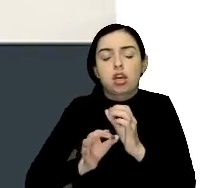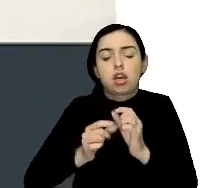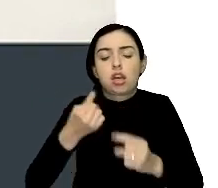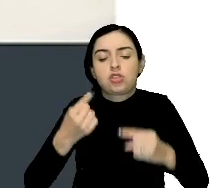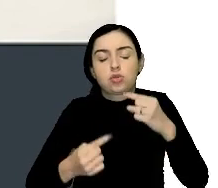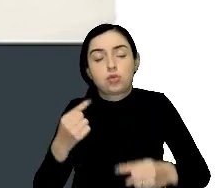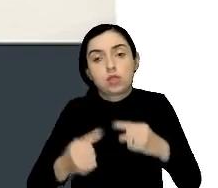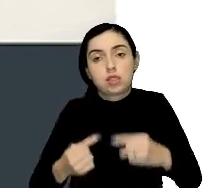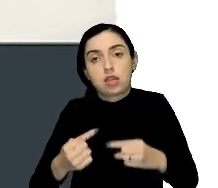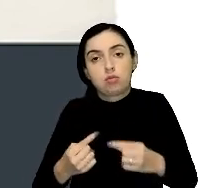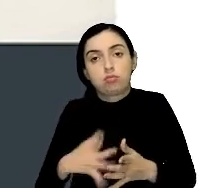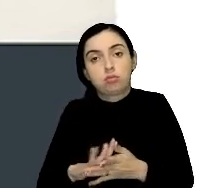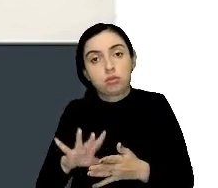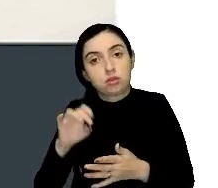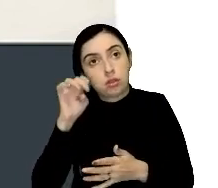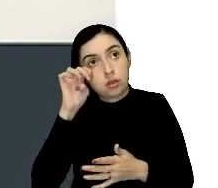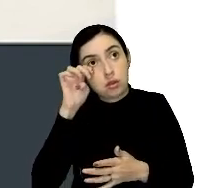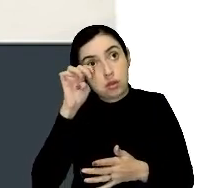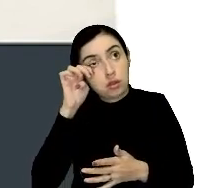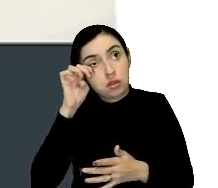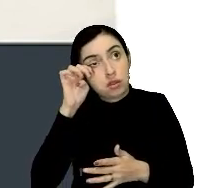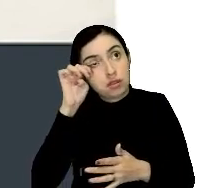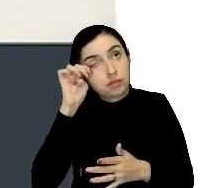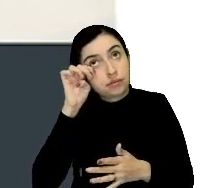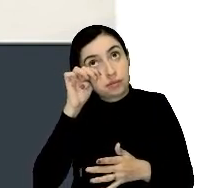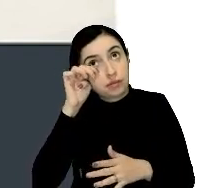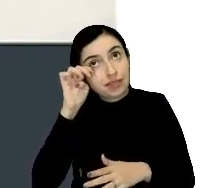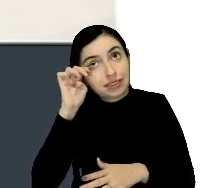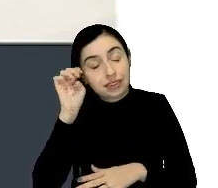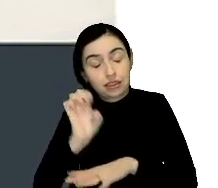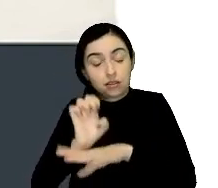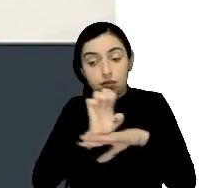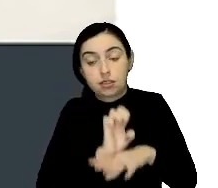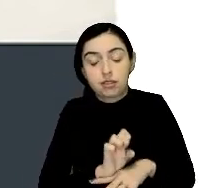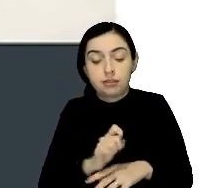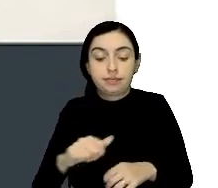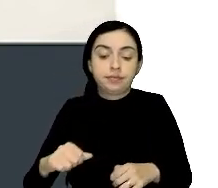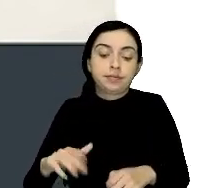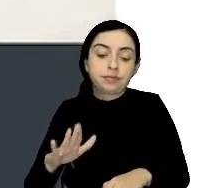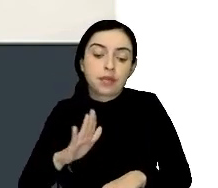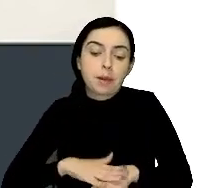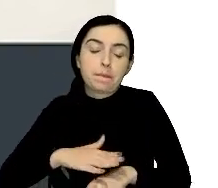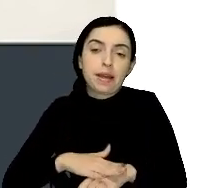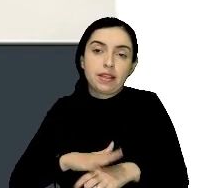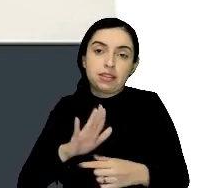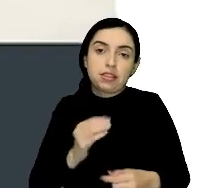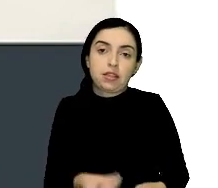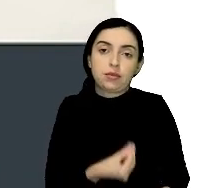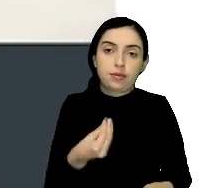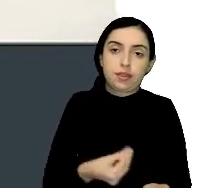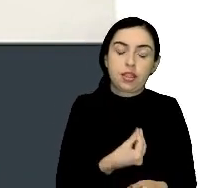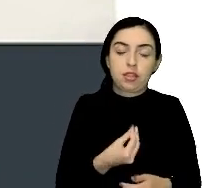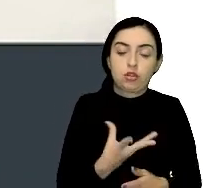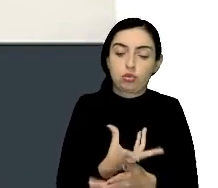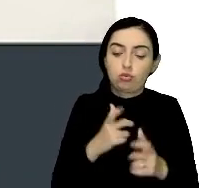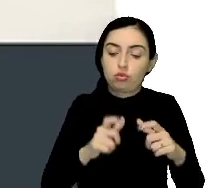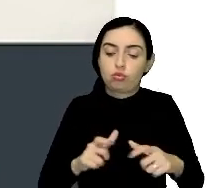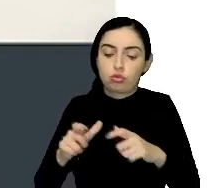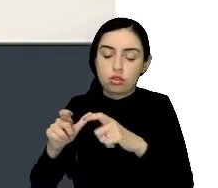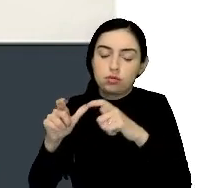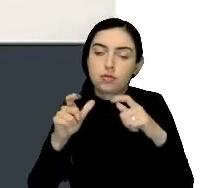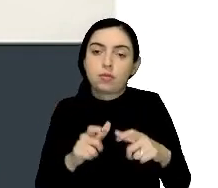do elemento geográfico, né? Ou seja, além de haver a presença em todos esses